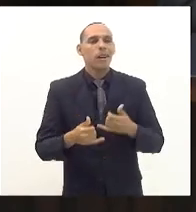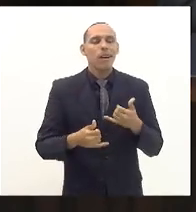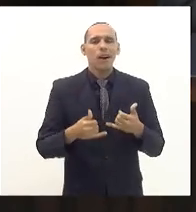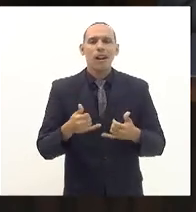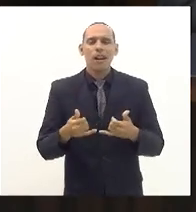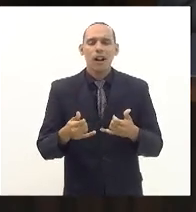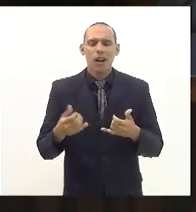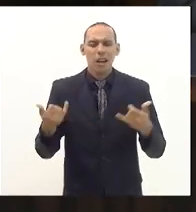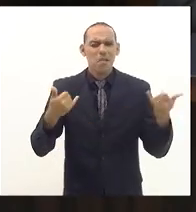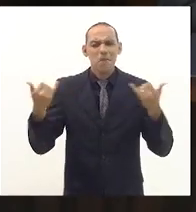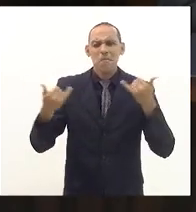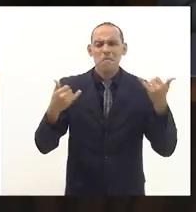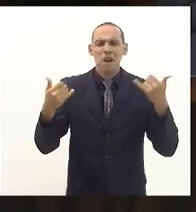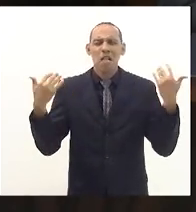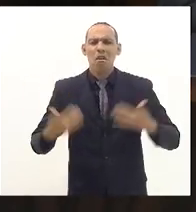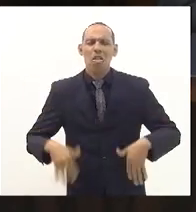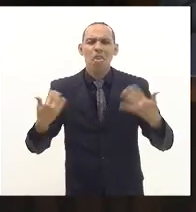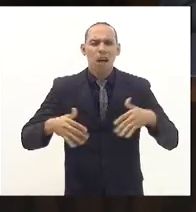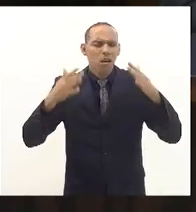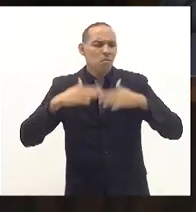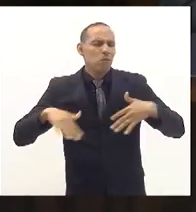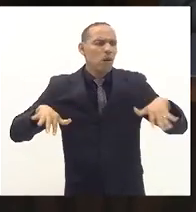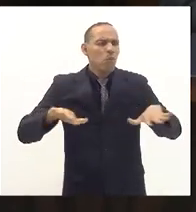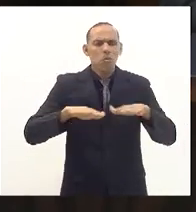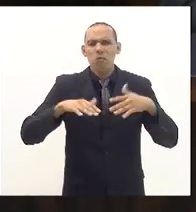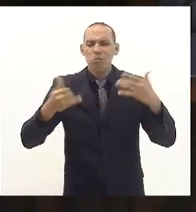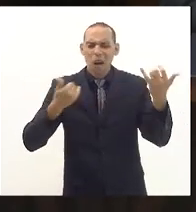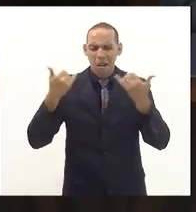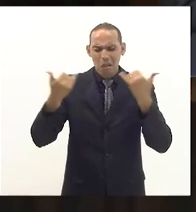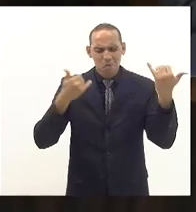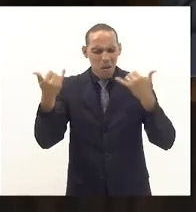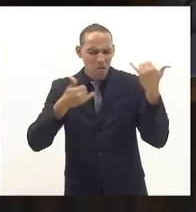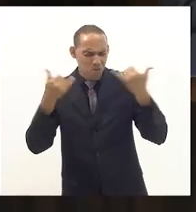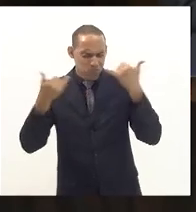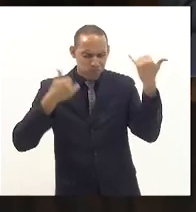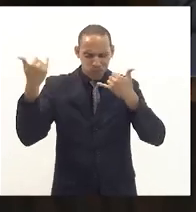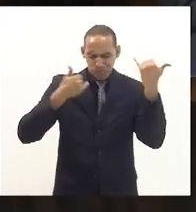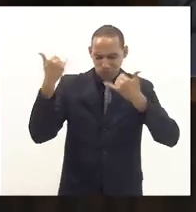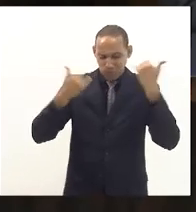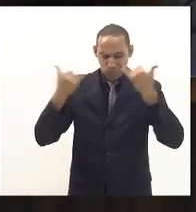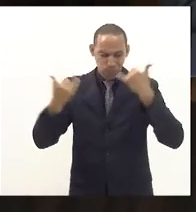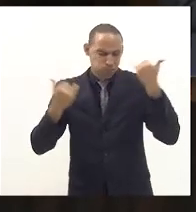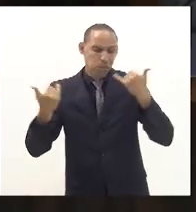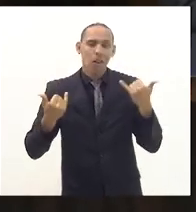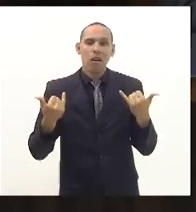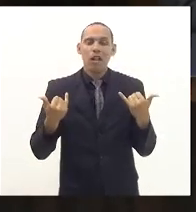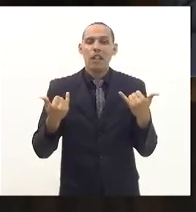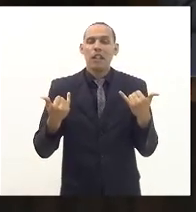notícias foram chegando o desespero da gente e forma um contando